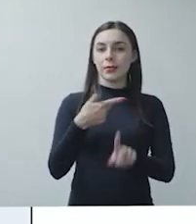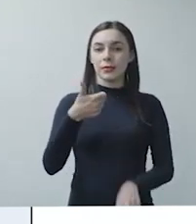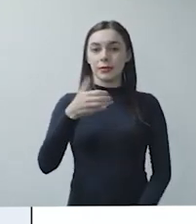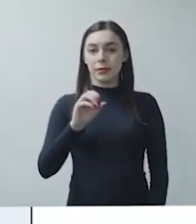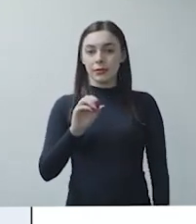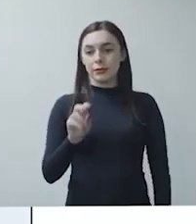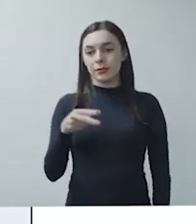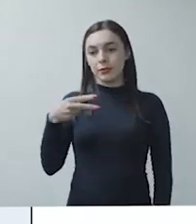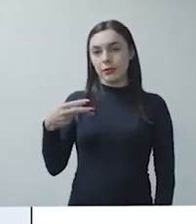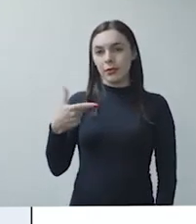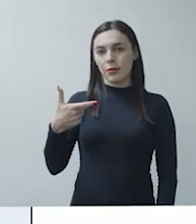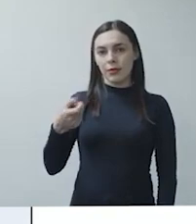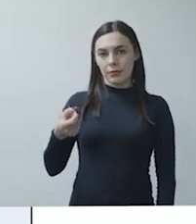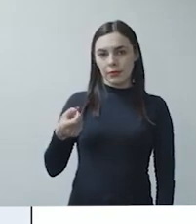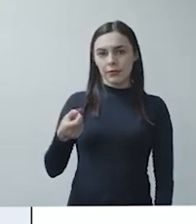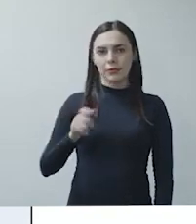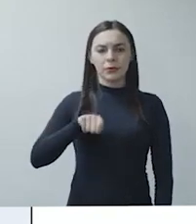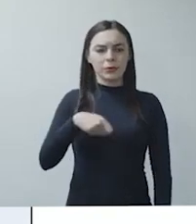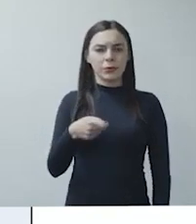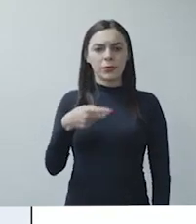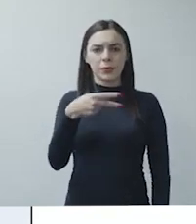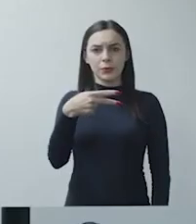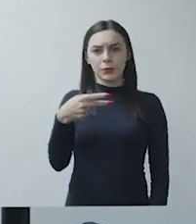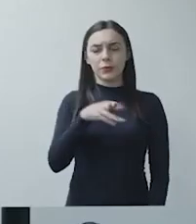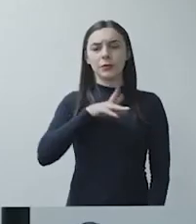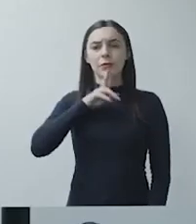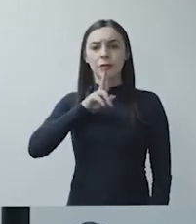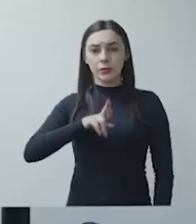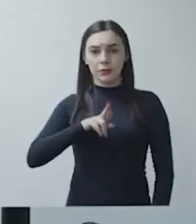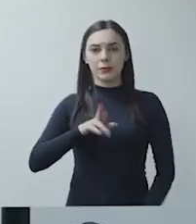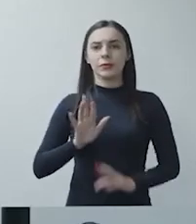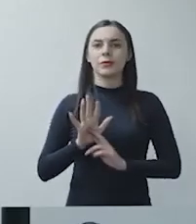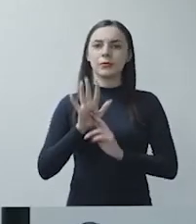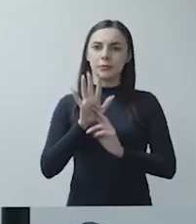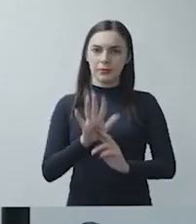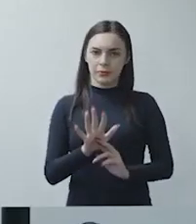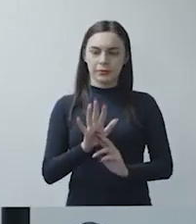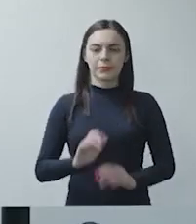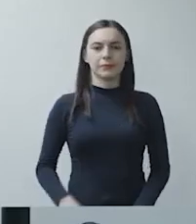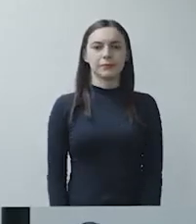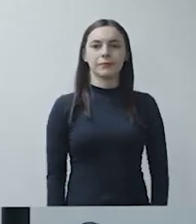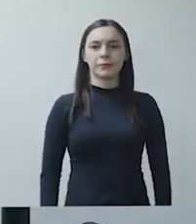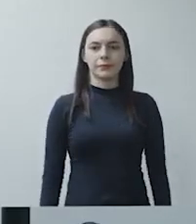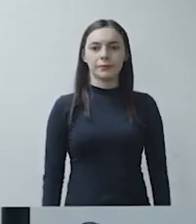20. Sinal de igual, que representa a igualdade, é o que vai dar o resultado.